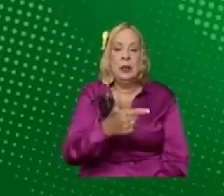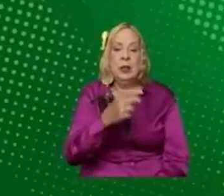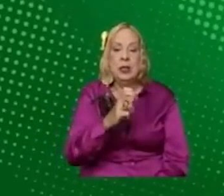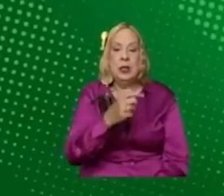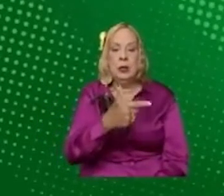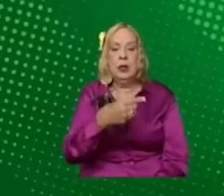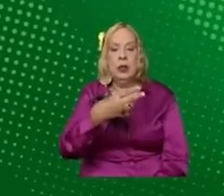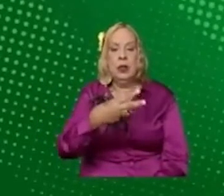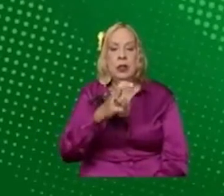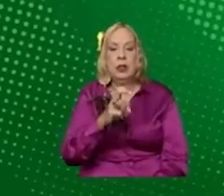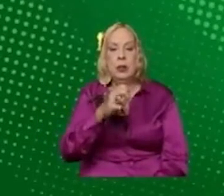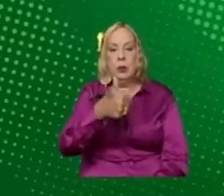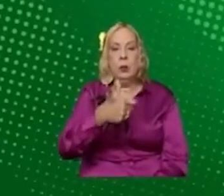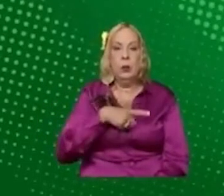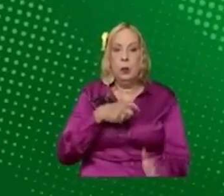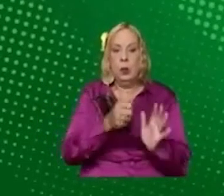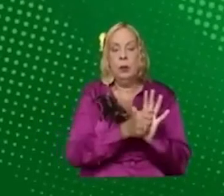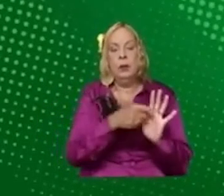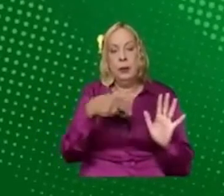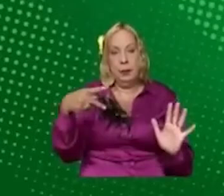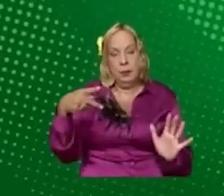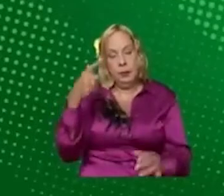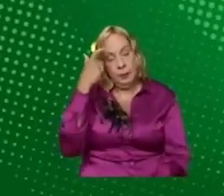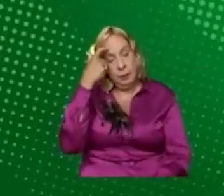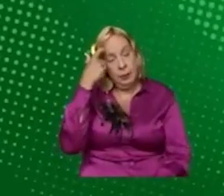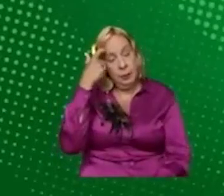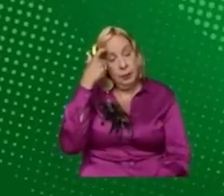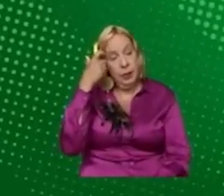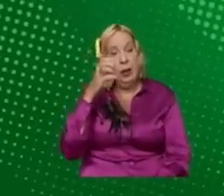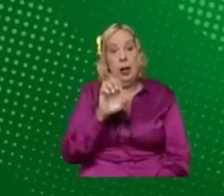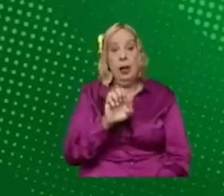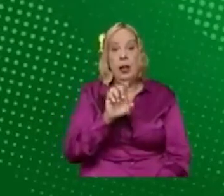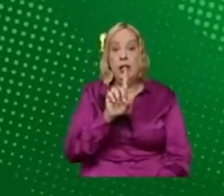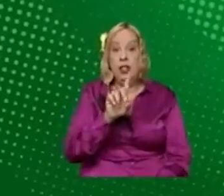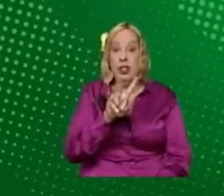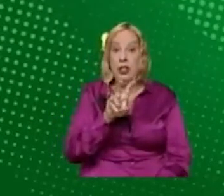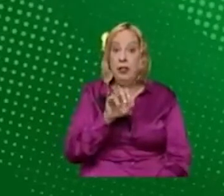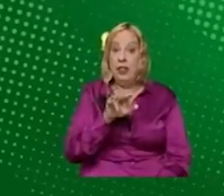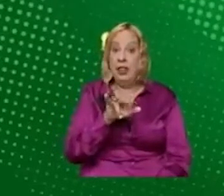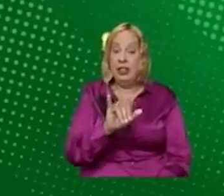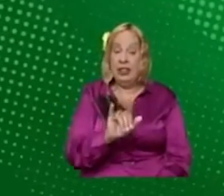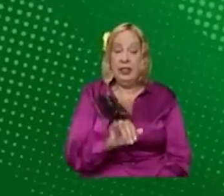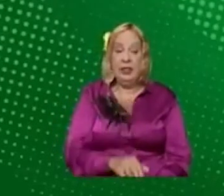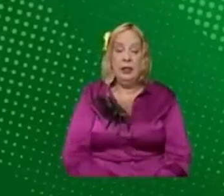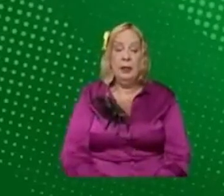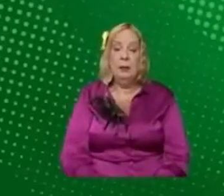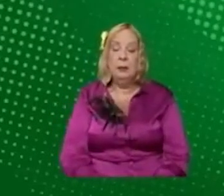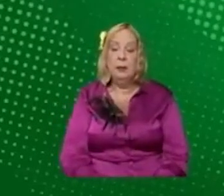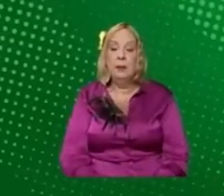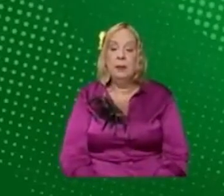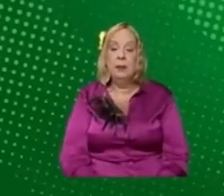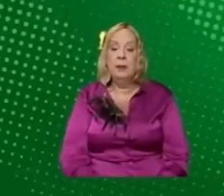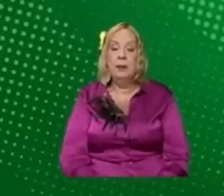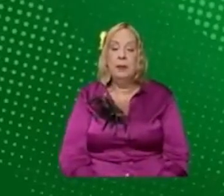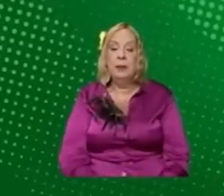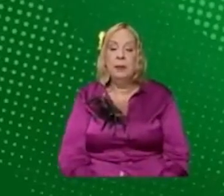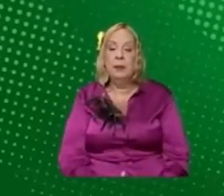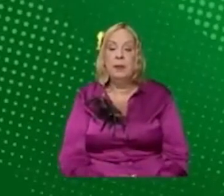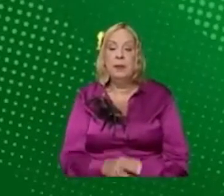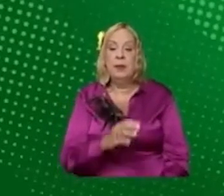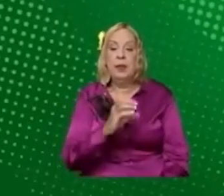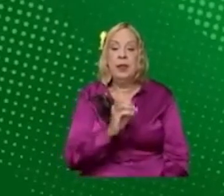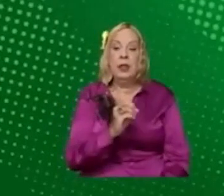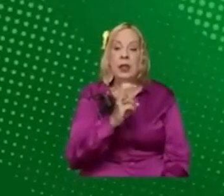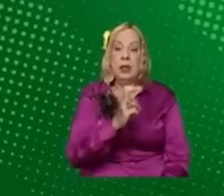252351, Edivane, pelo aplicativo também, R$500 para ela, hein? Parabéns, Edivane! Olha aqui quem tá levando,